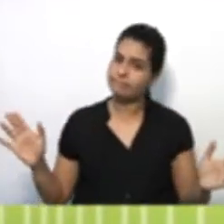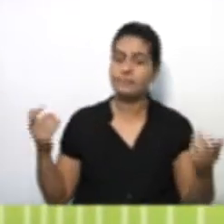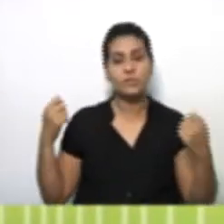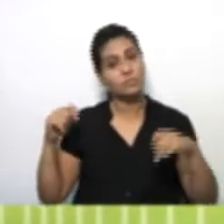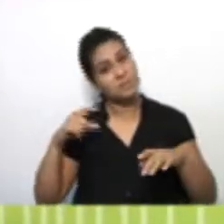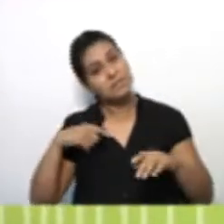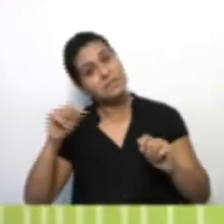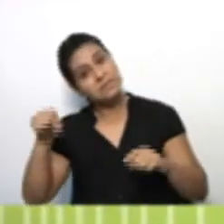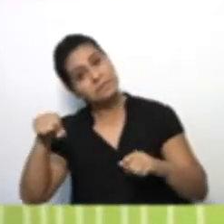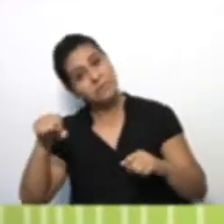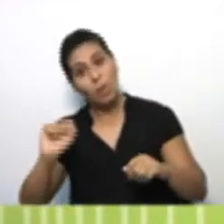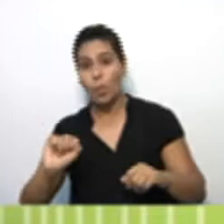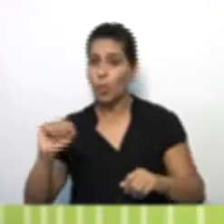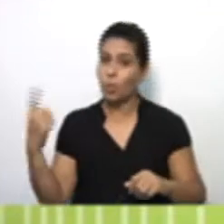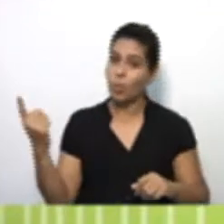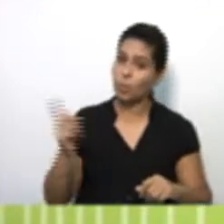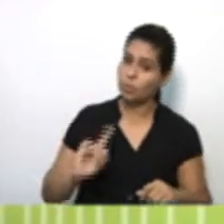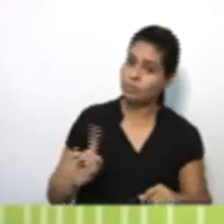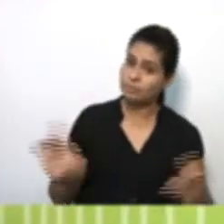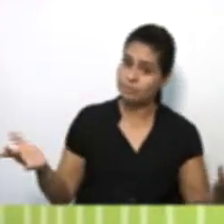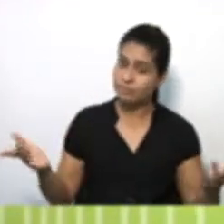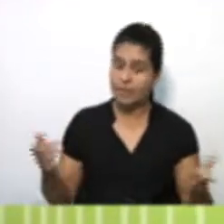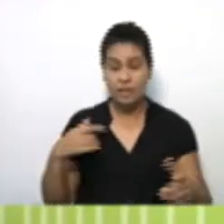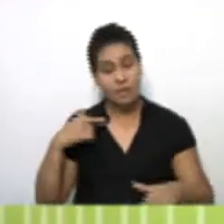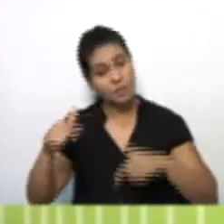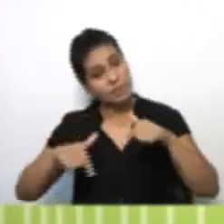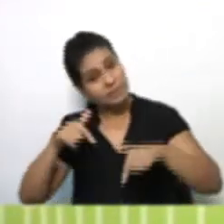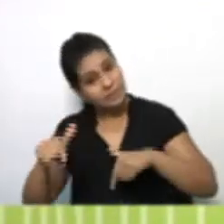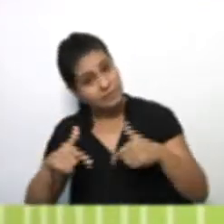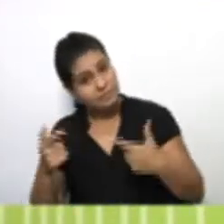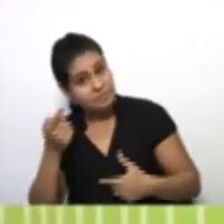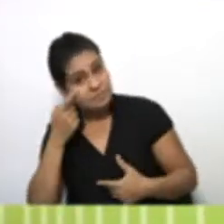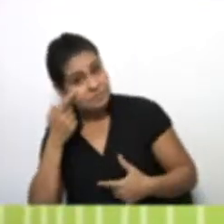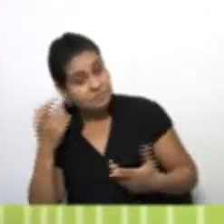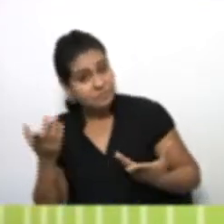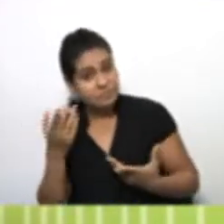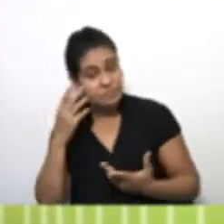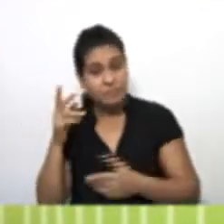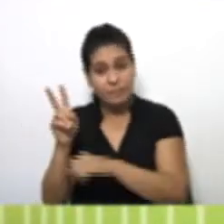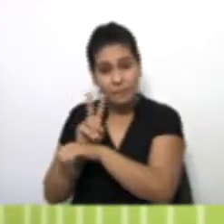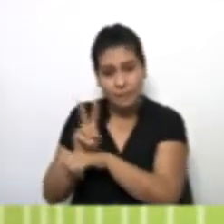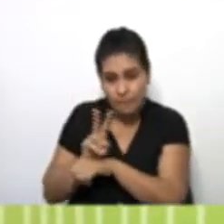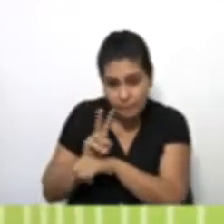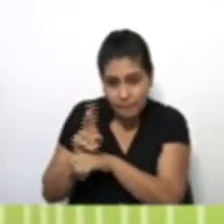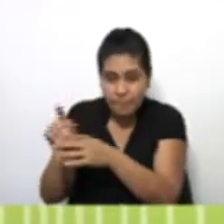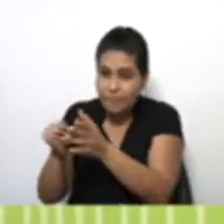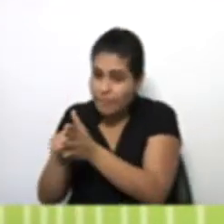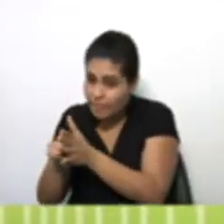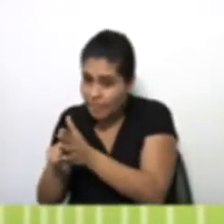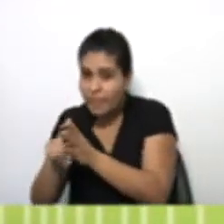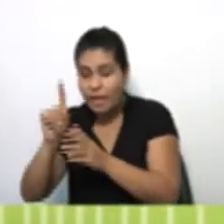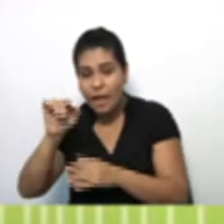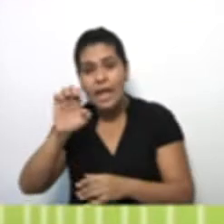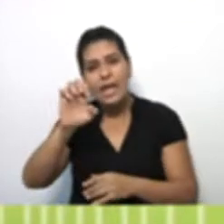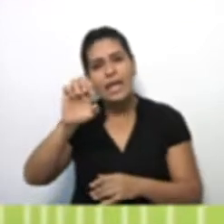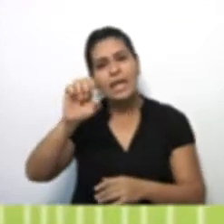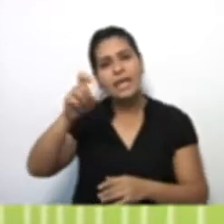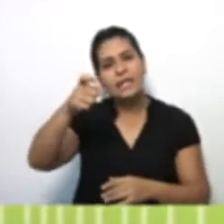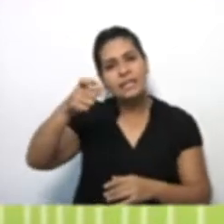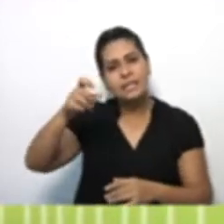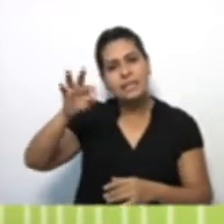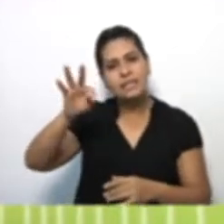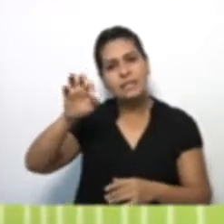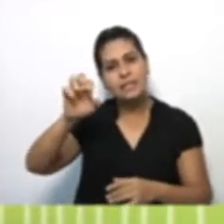Talvez sim, talvez não. E aí você começa a trabalhar isso. Não é verdade? Essa análise aqui, esse planejamento orientado para o exterior, é exatamente para você